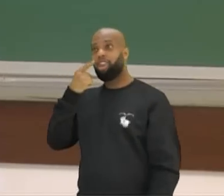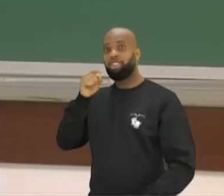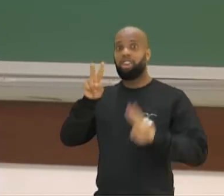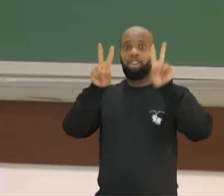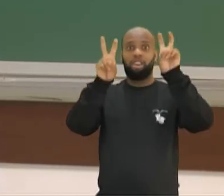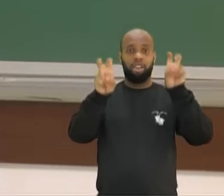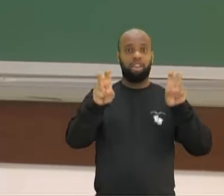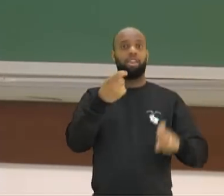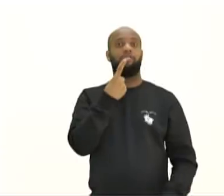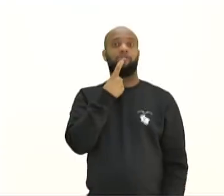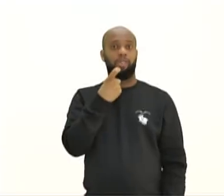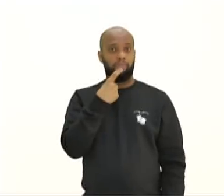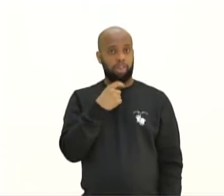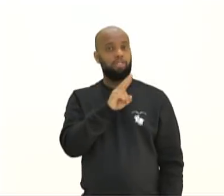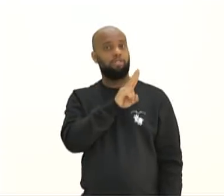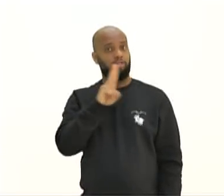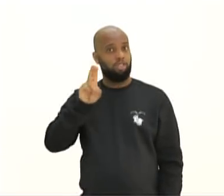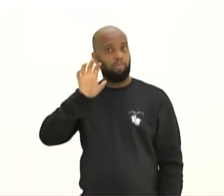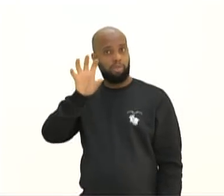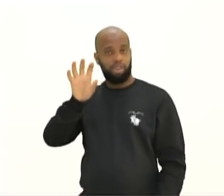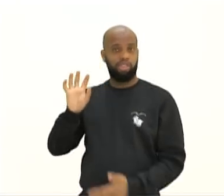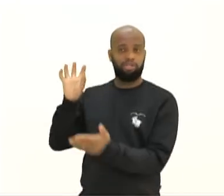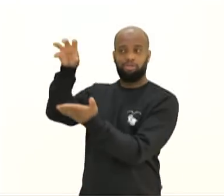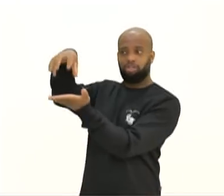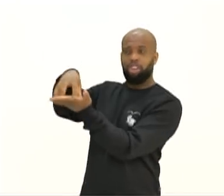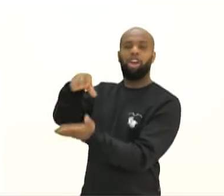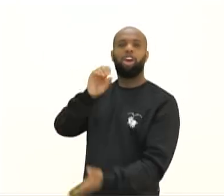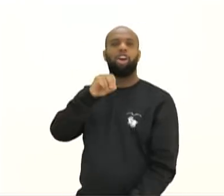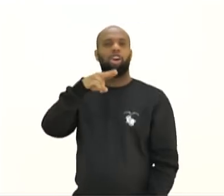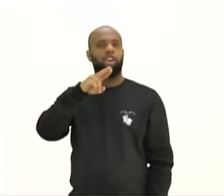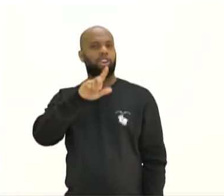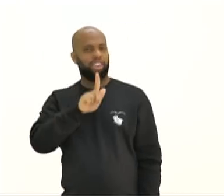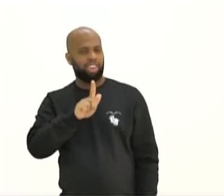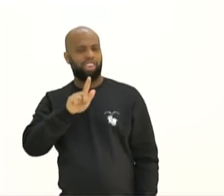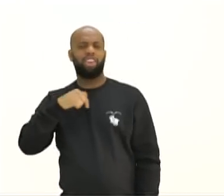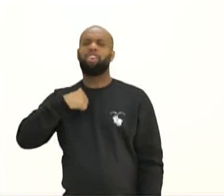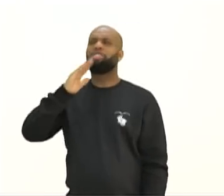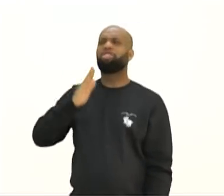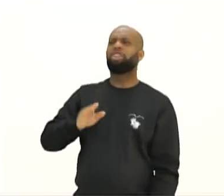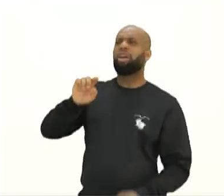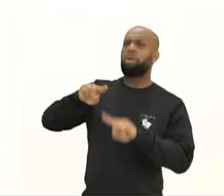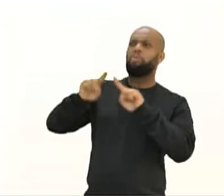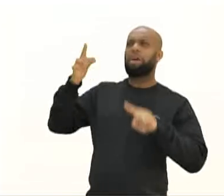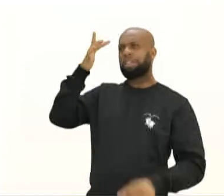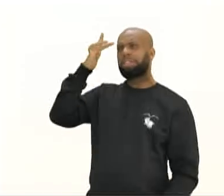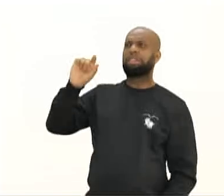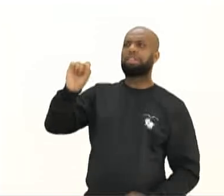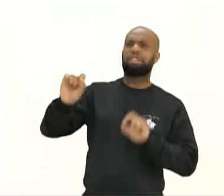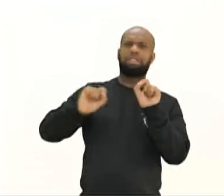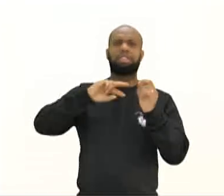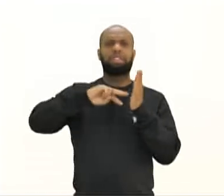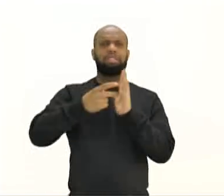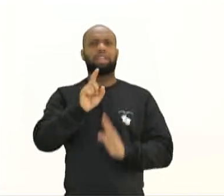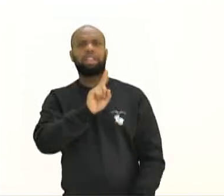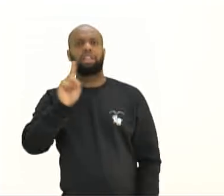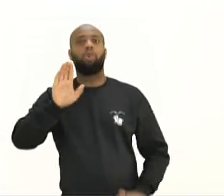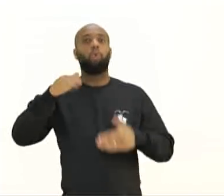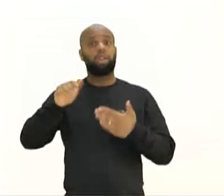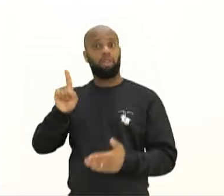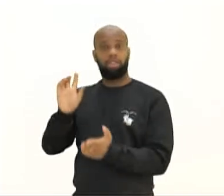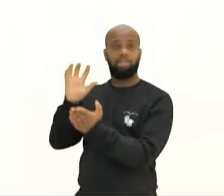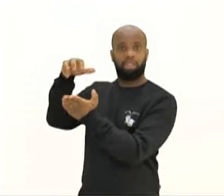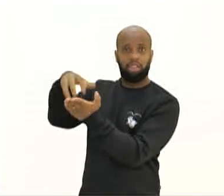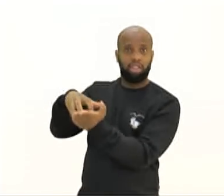já ouviu falar nessa ONG? Será que já ouviu falar? Ah, já, teacher, mas eu não tenho nem ideia do que ela é. Então, o Greenpeace é uma